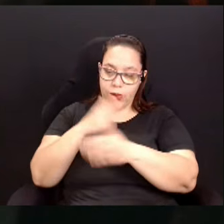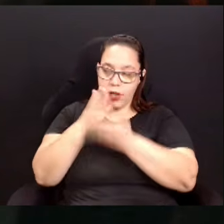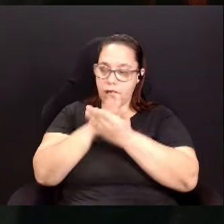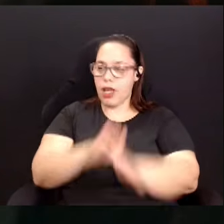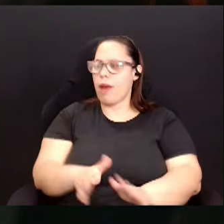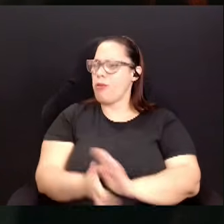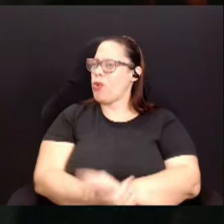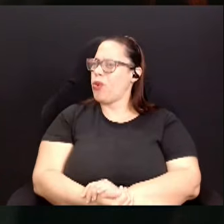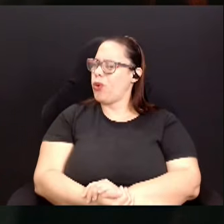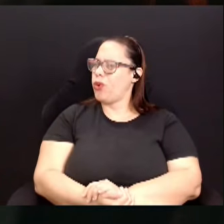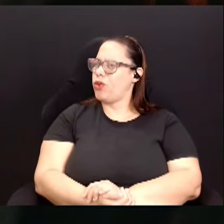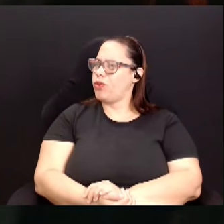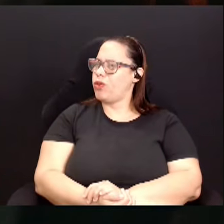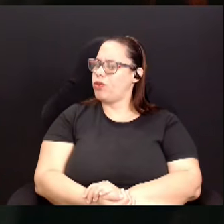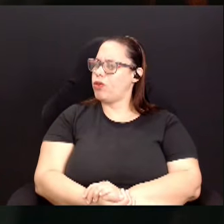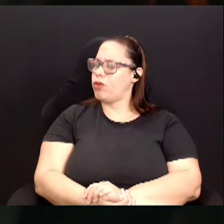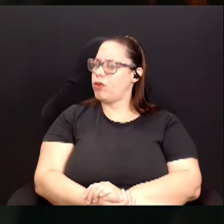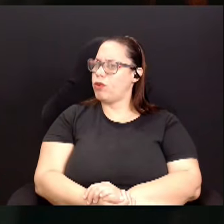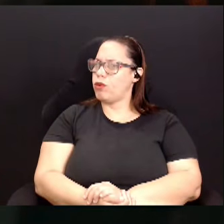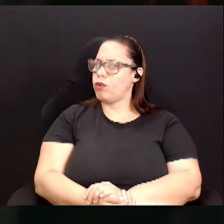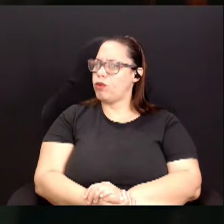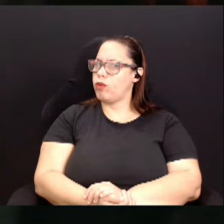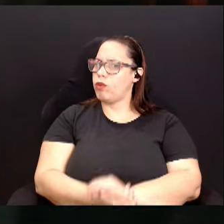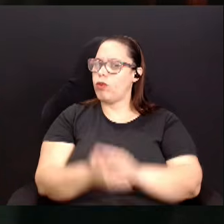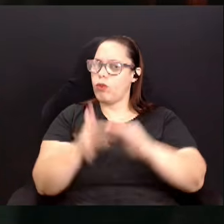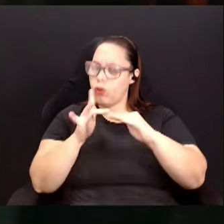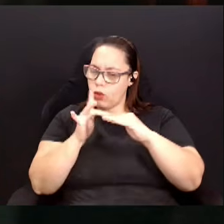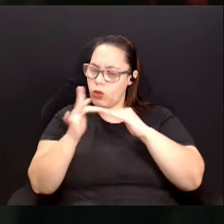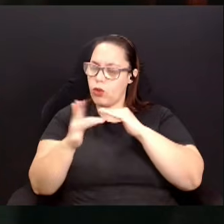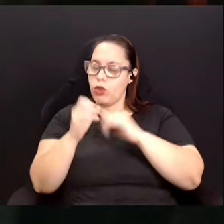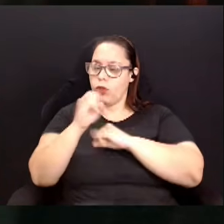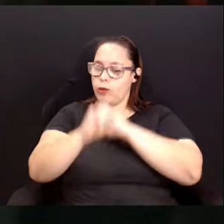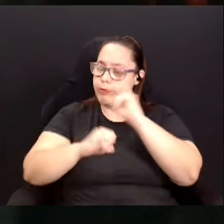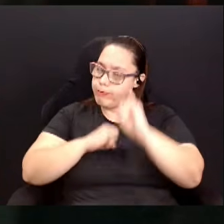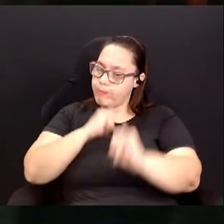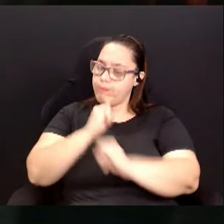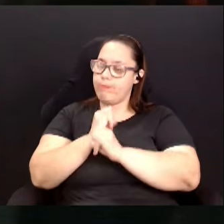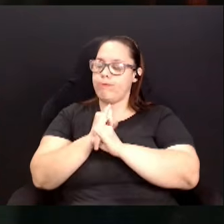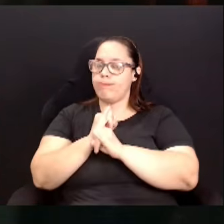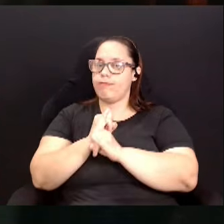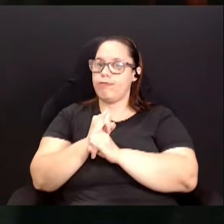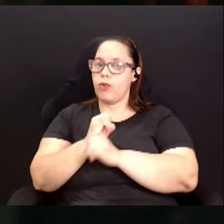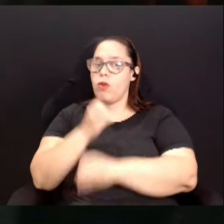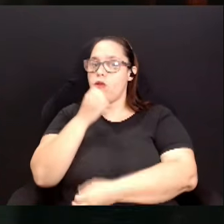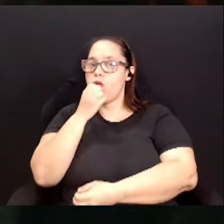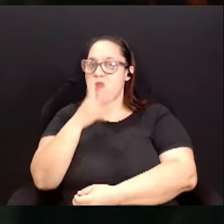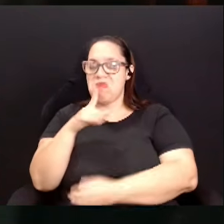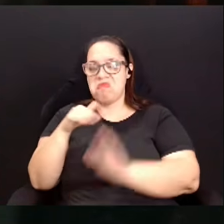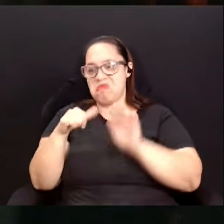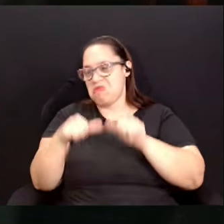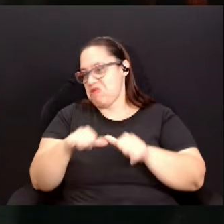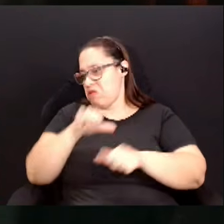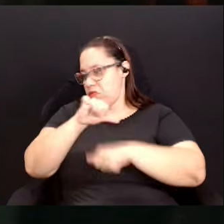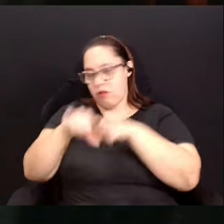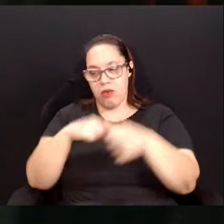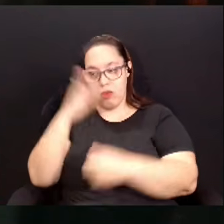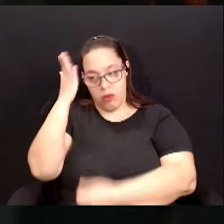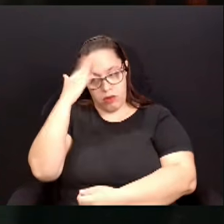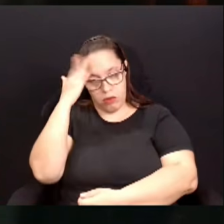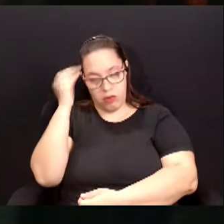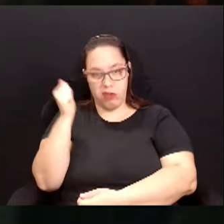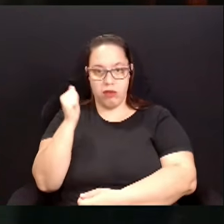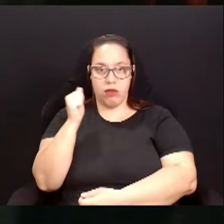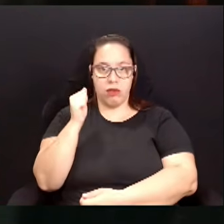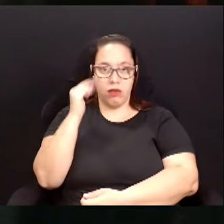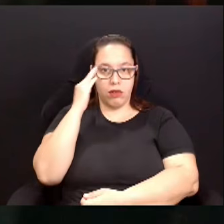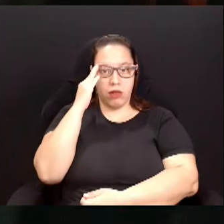Então, a rede social, a internet em si, é algo muito bom, tá aí, não vai mudar, a gente sabe, só é daqui para frente, só